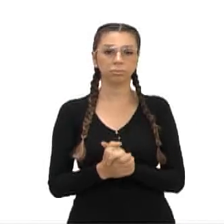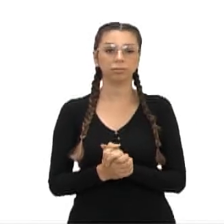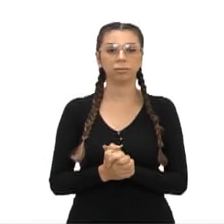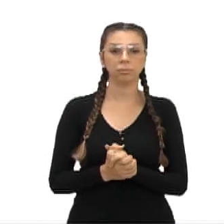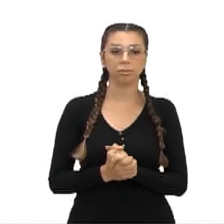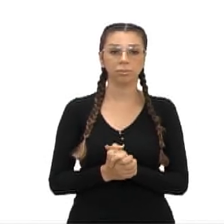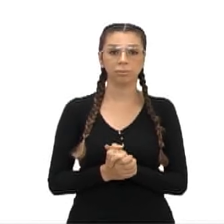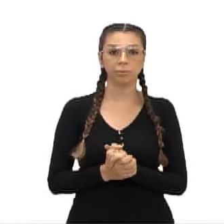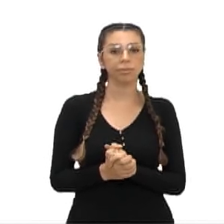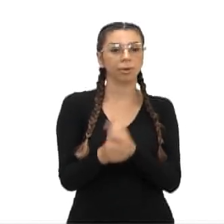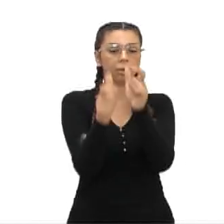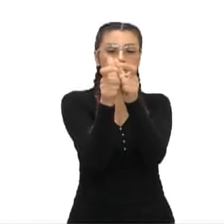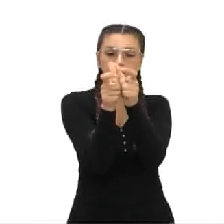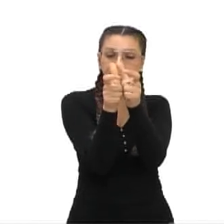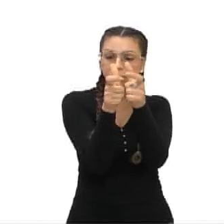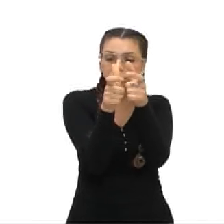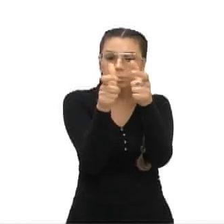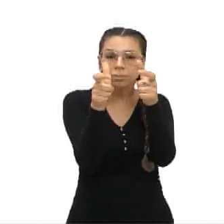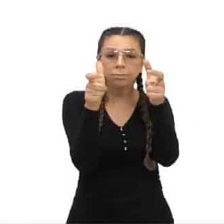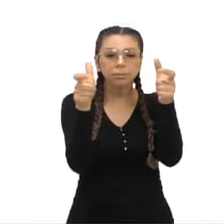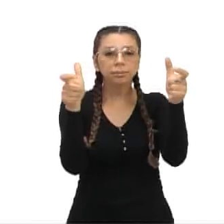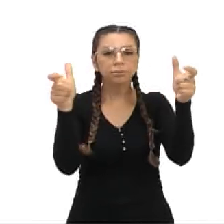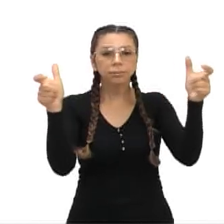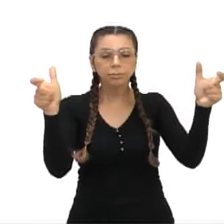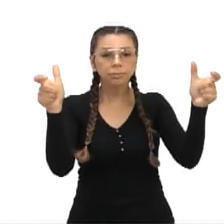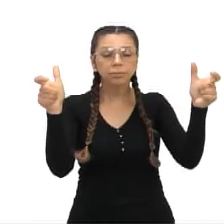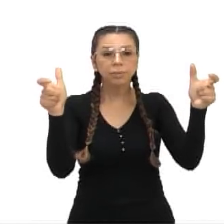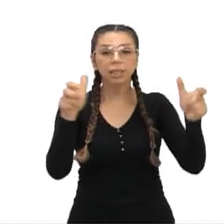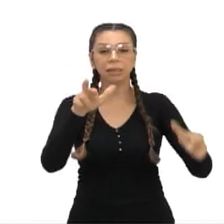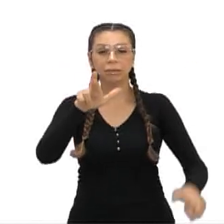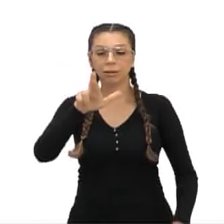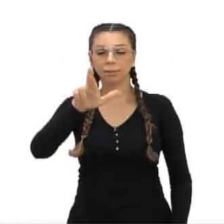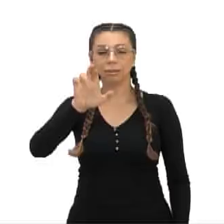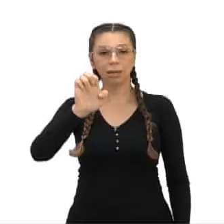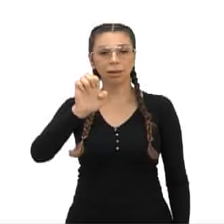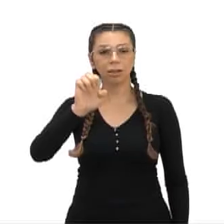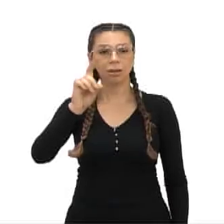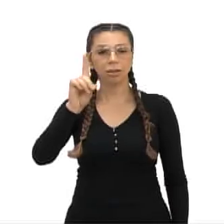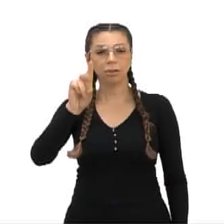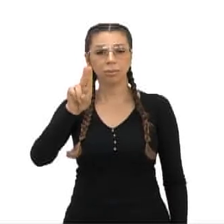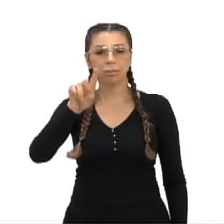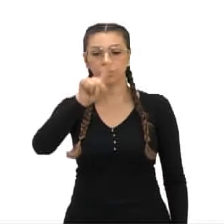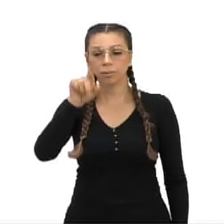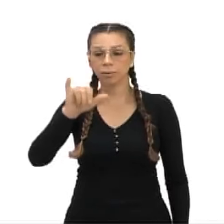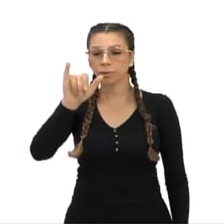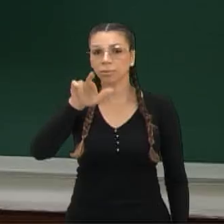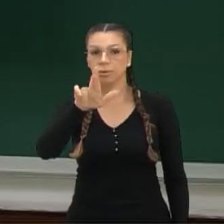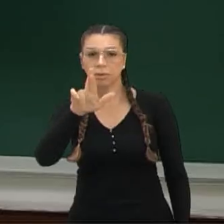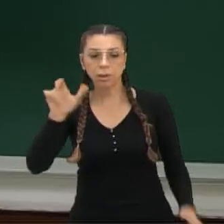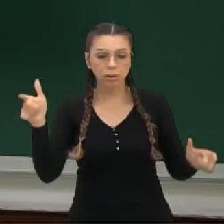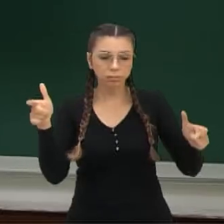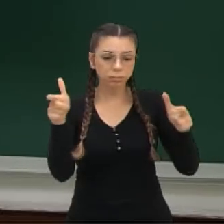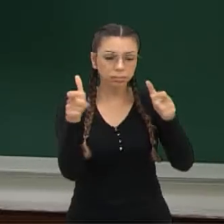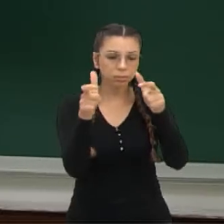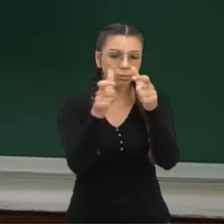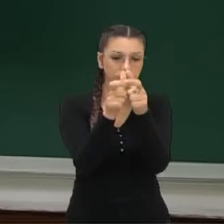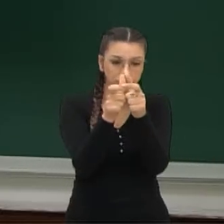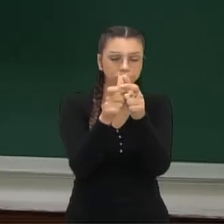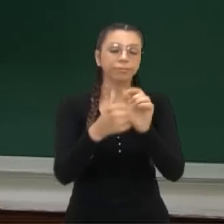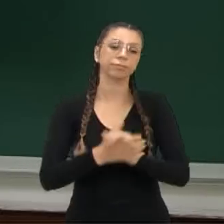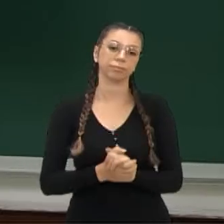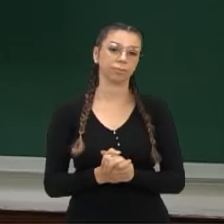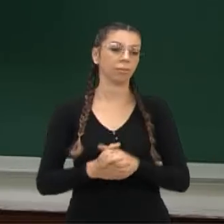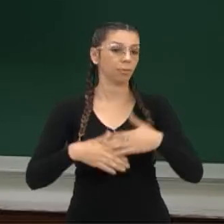é quando eu aumento. Reduzir é quando eu diminuo, ok? Só que a gente vai